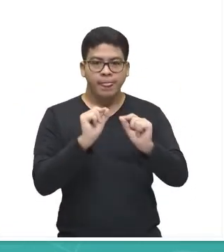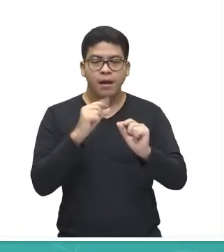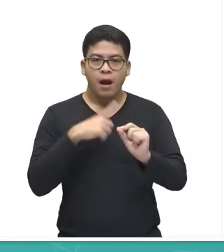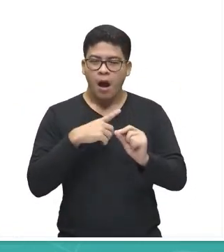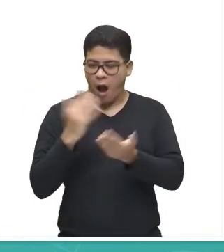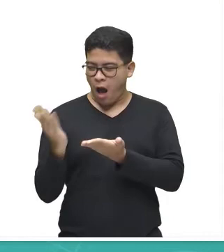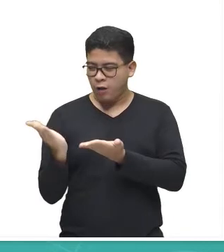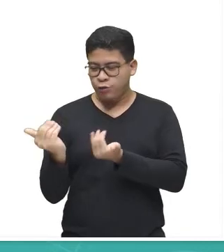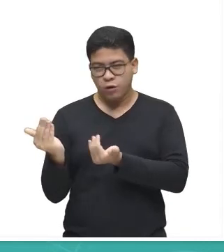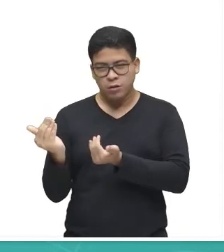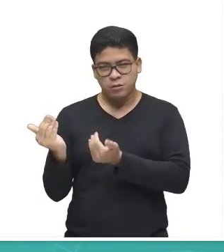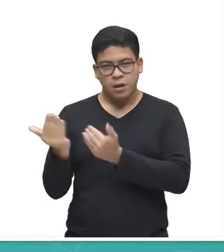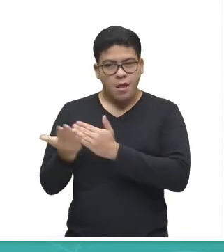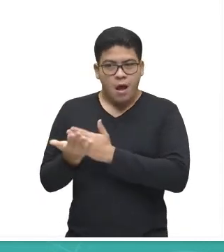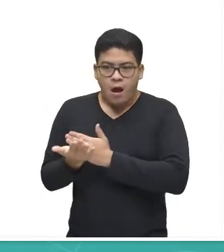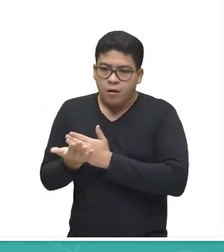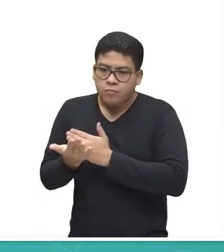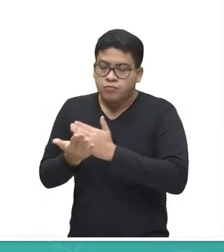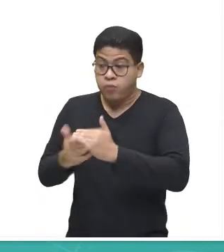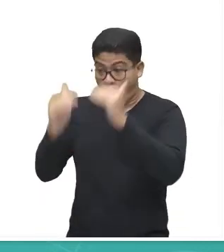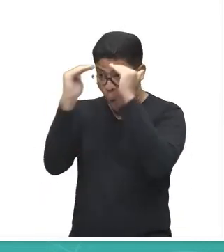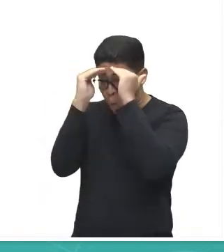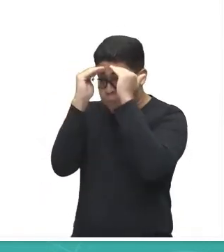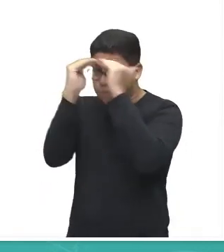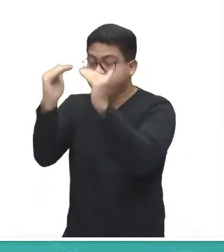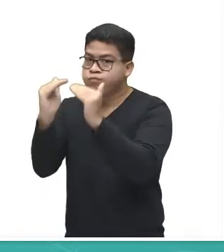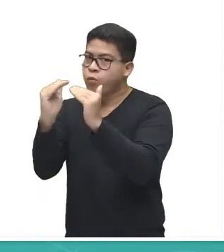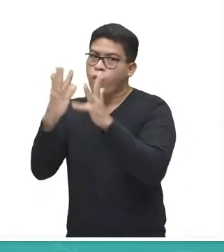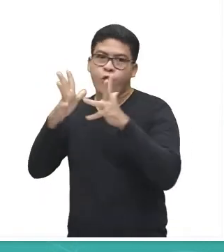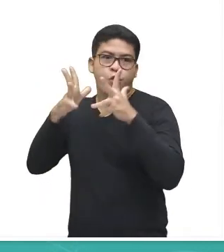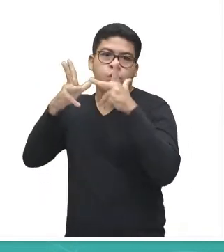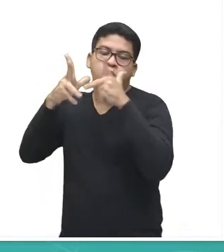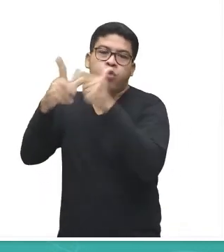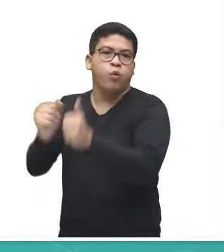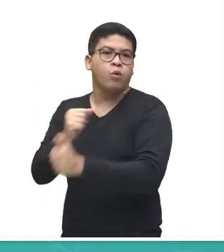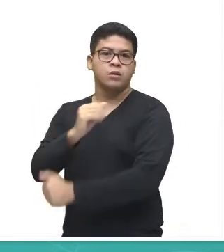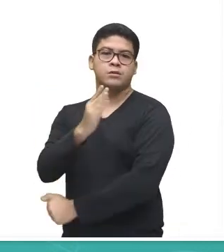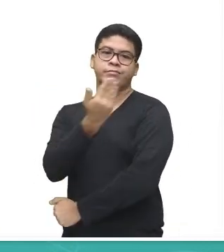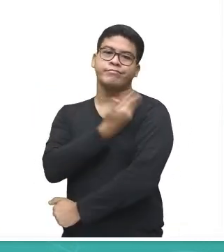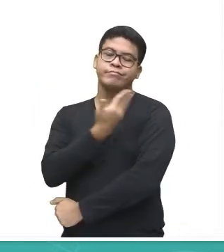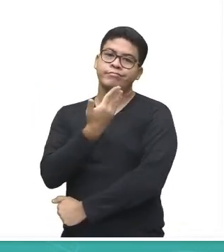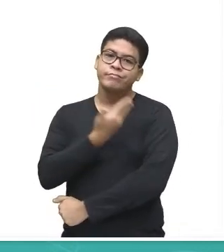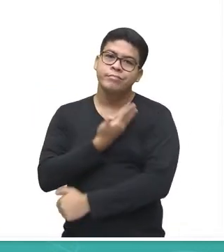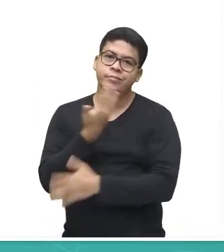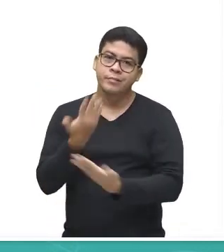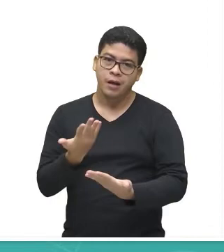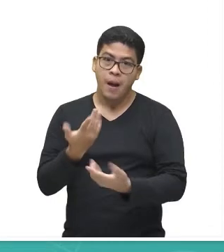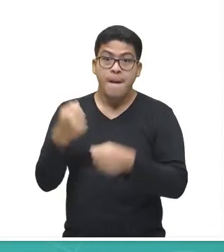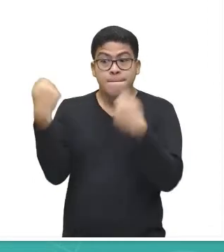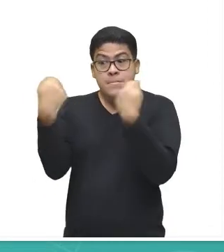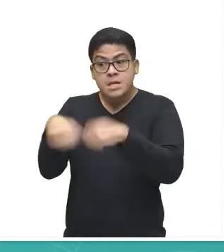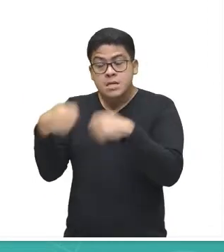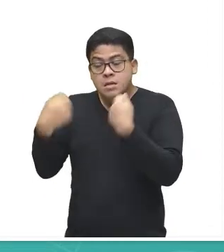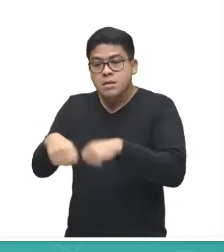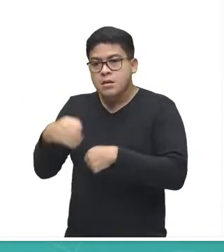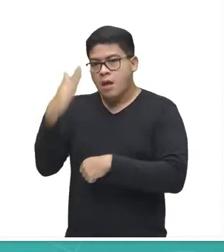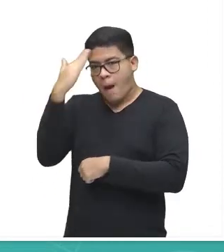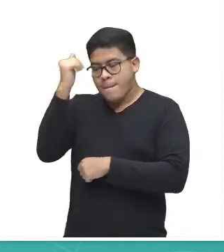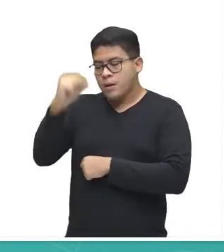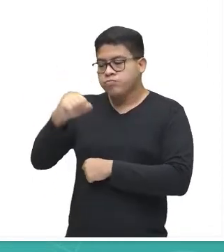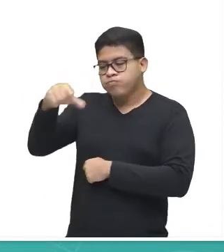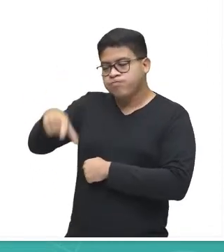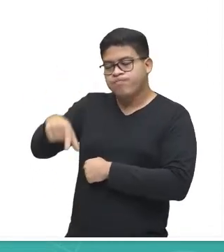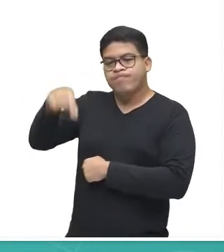adolescência, ela coloca toda a confiança nos amigos. Por isso que é muito importante, gente, saber escolher bem